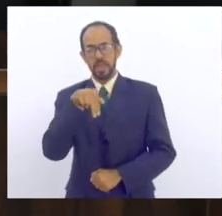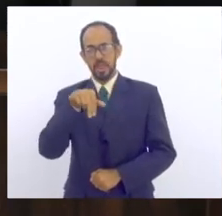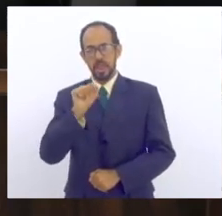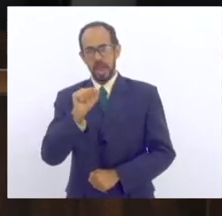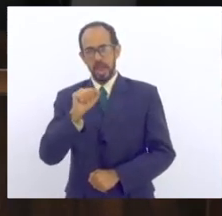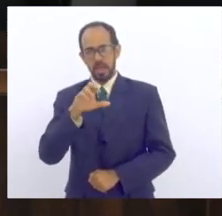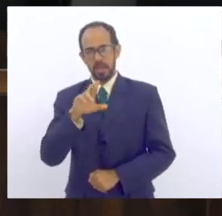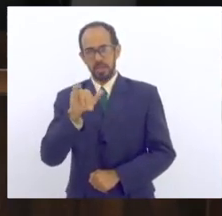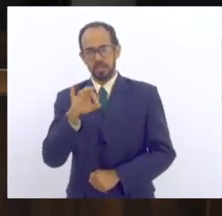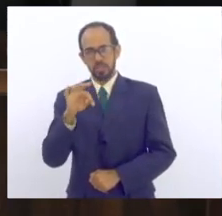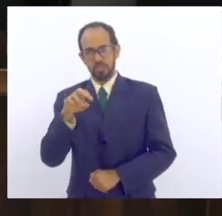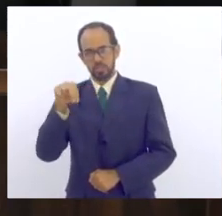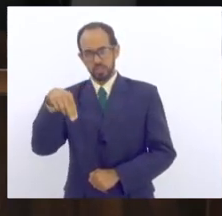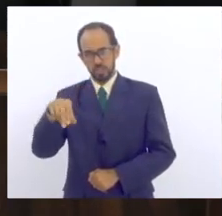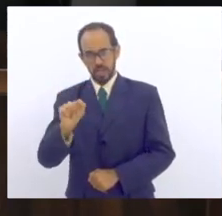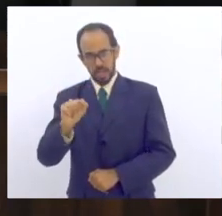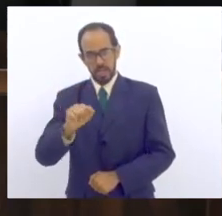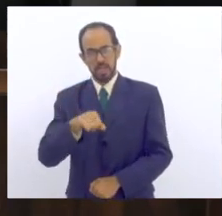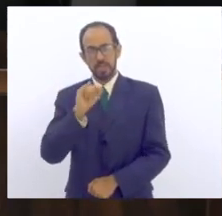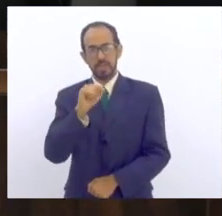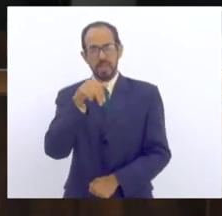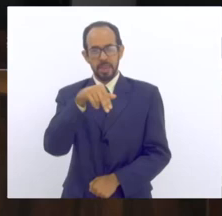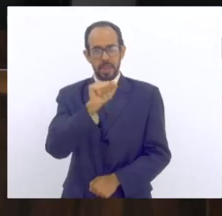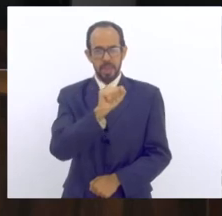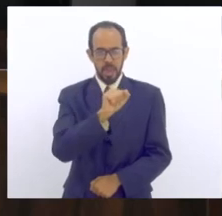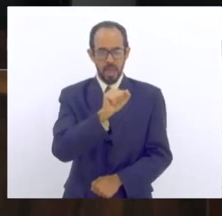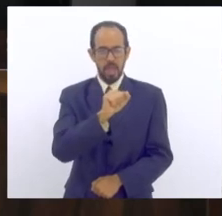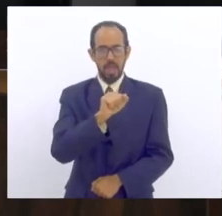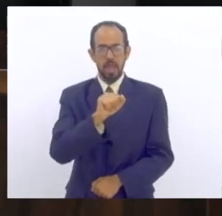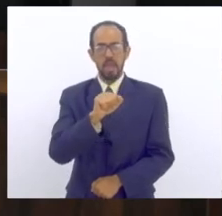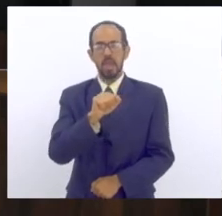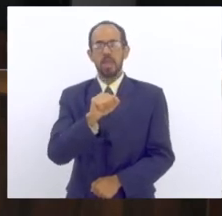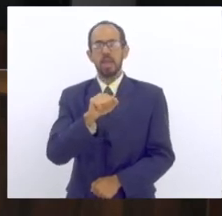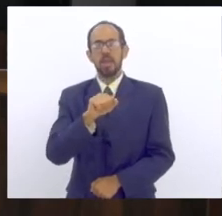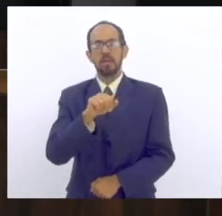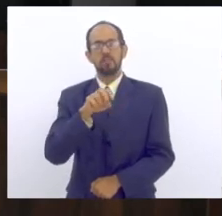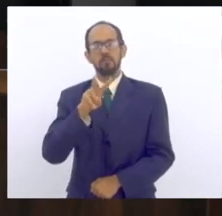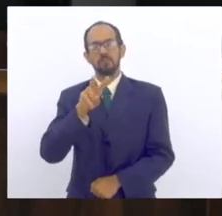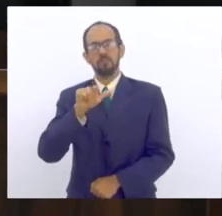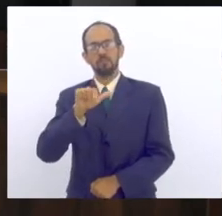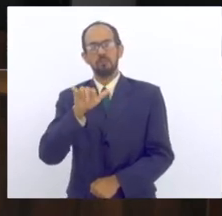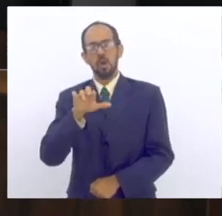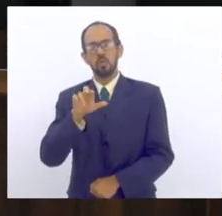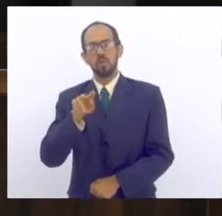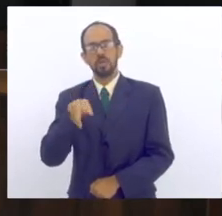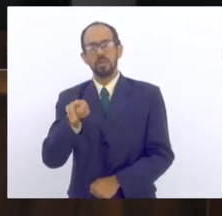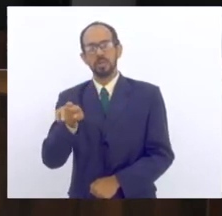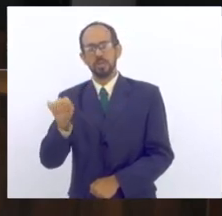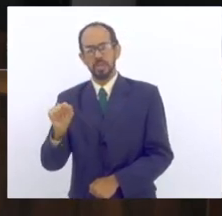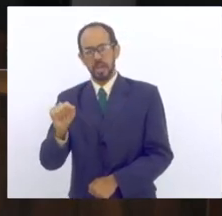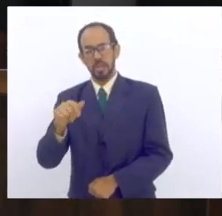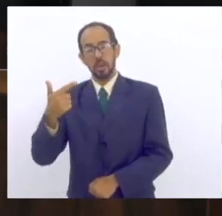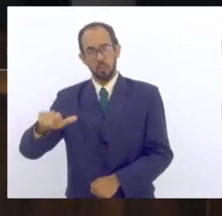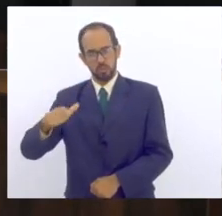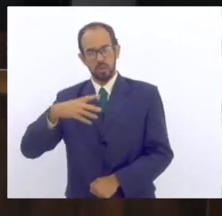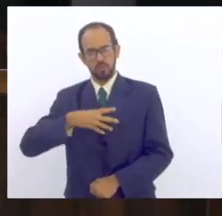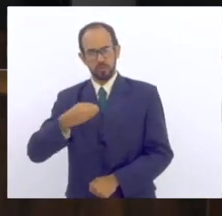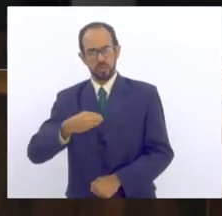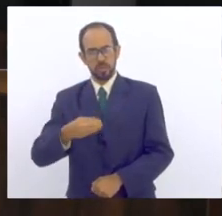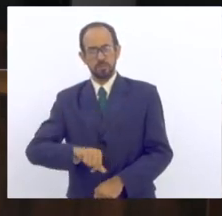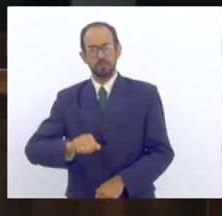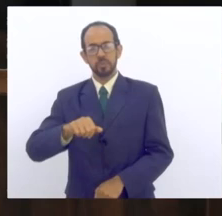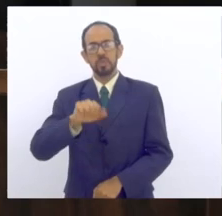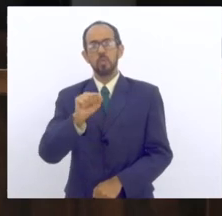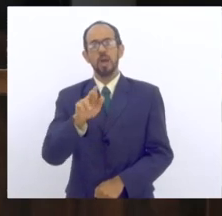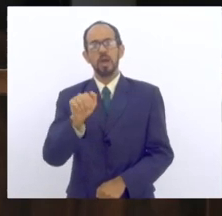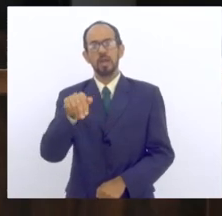e na Valquíria sejam todos todas bem-vindas André Arruda sobrinho do homenageado